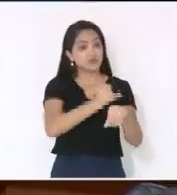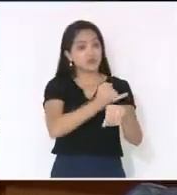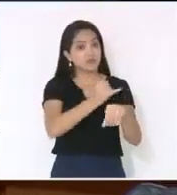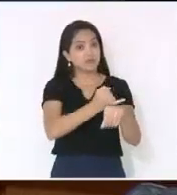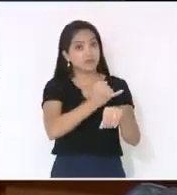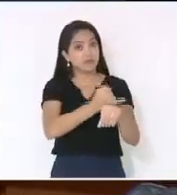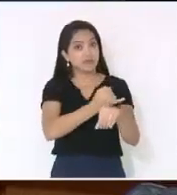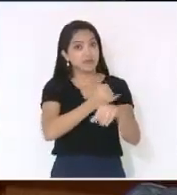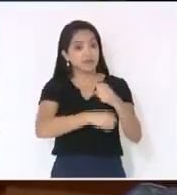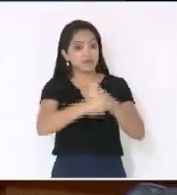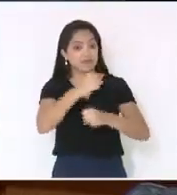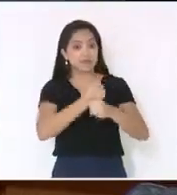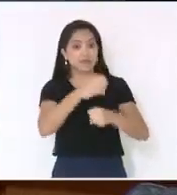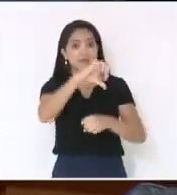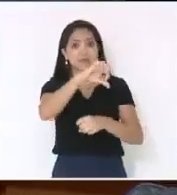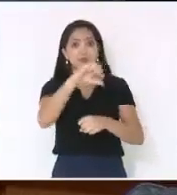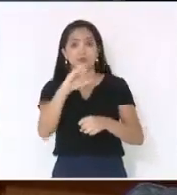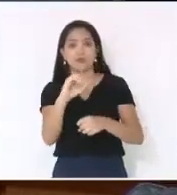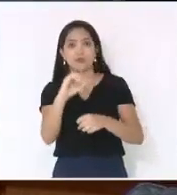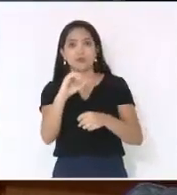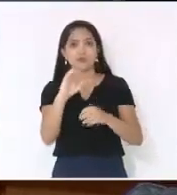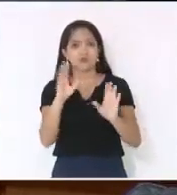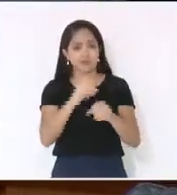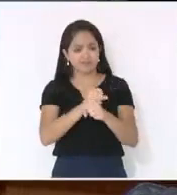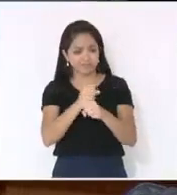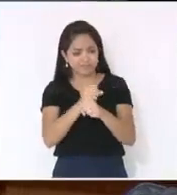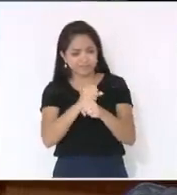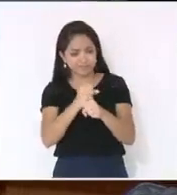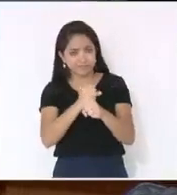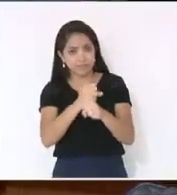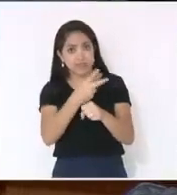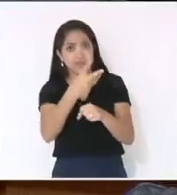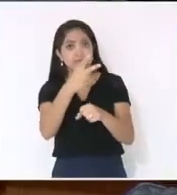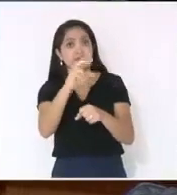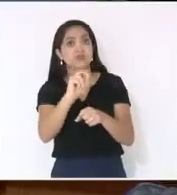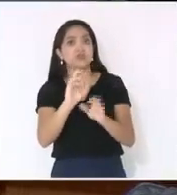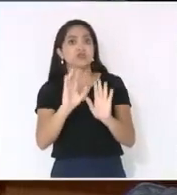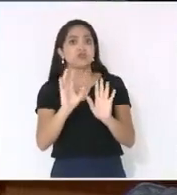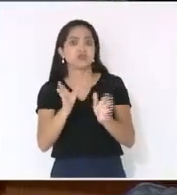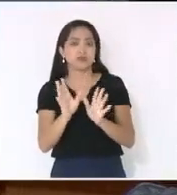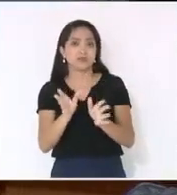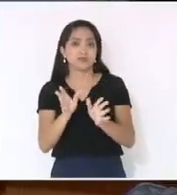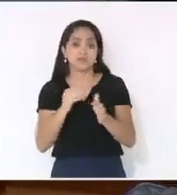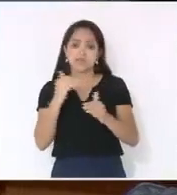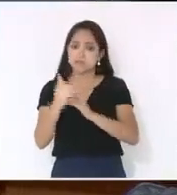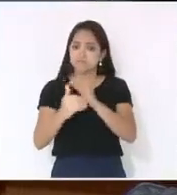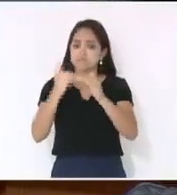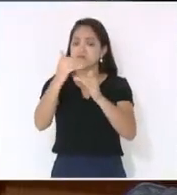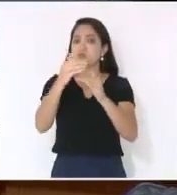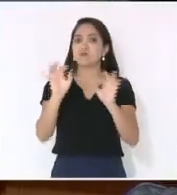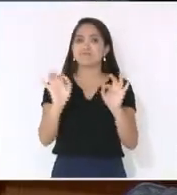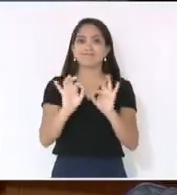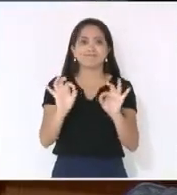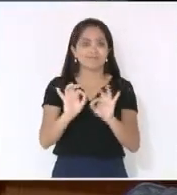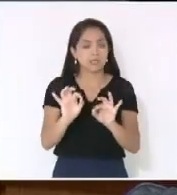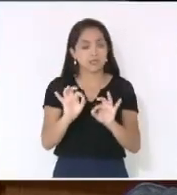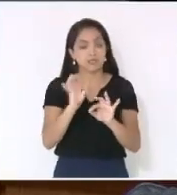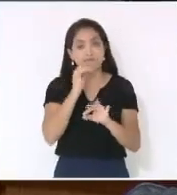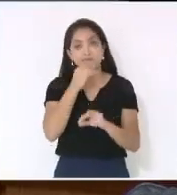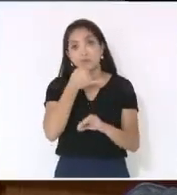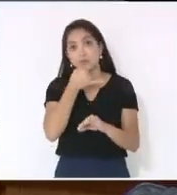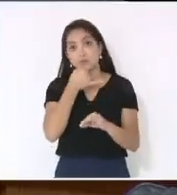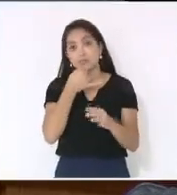de 90. E lá se vão 20 anos e, infelizmente, a coisa não avançou e lamentamos essa atitude